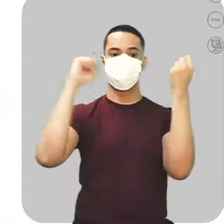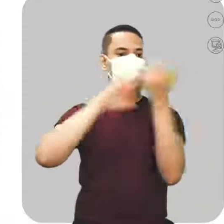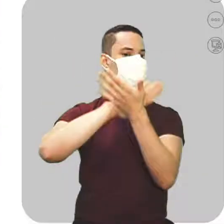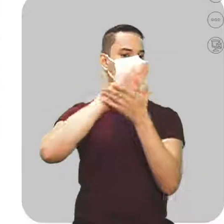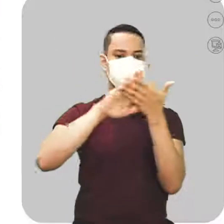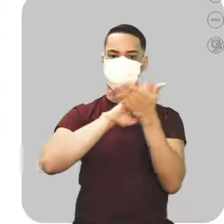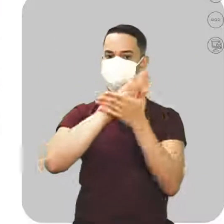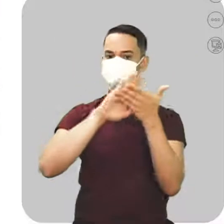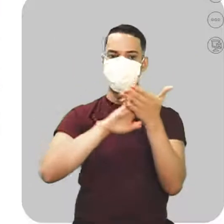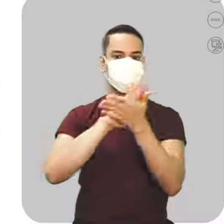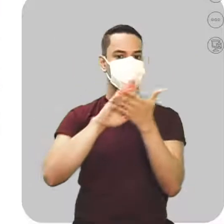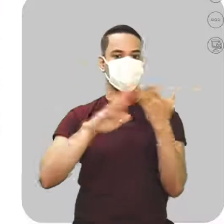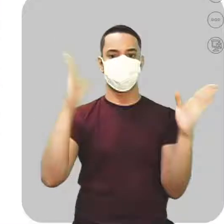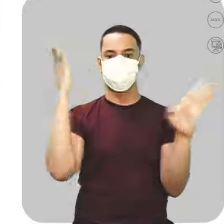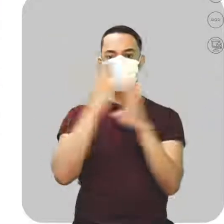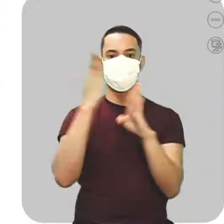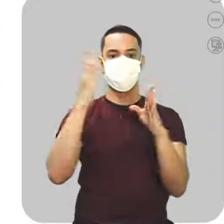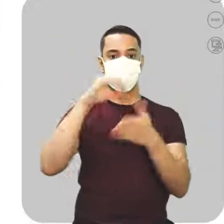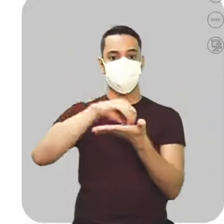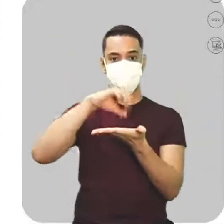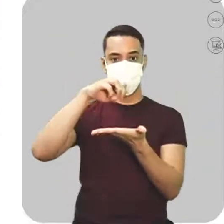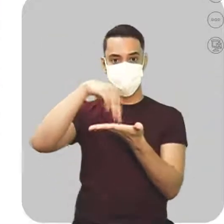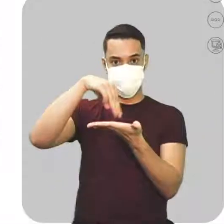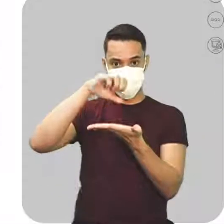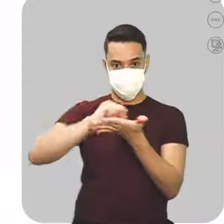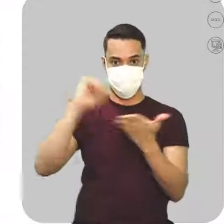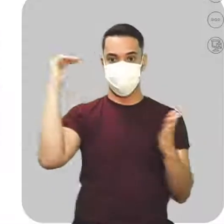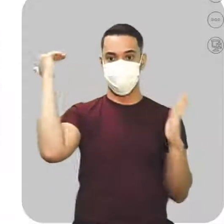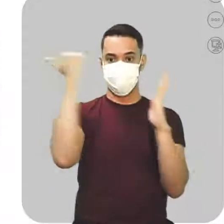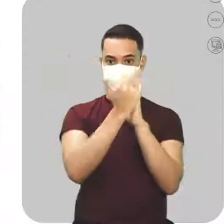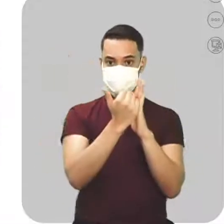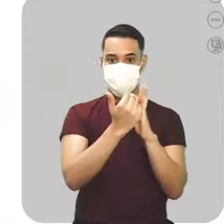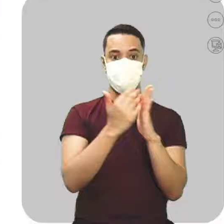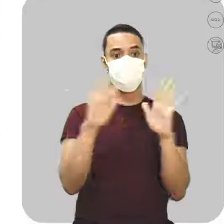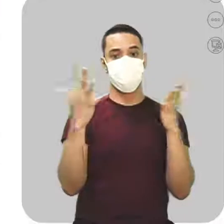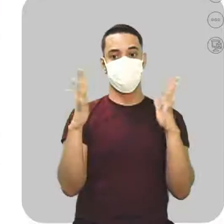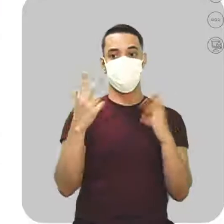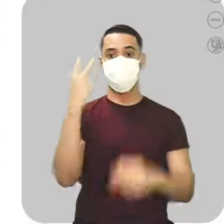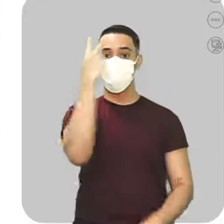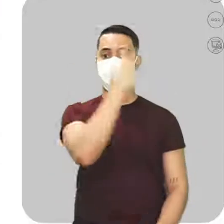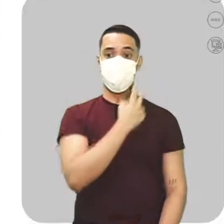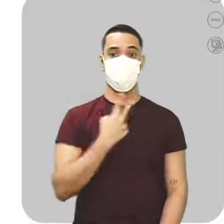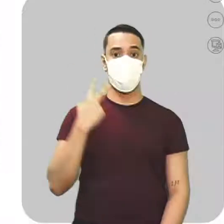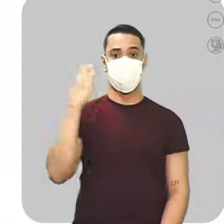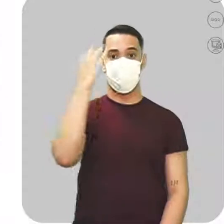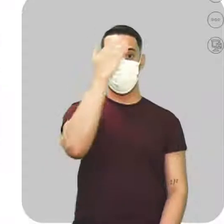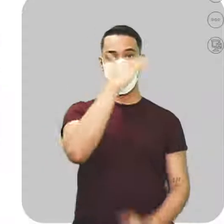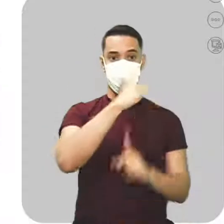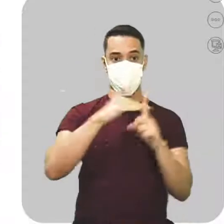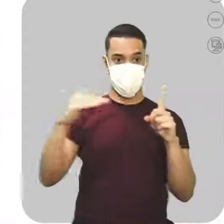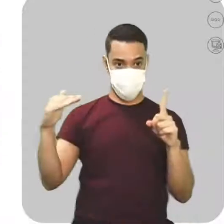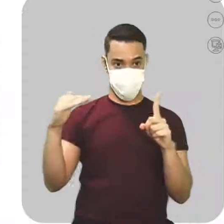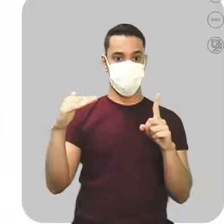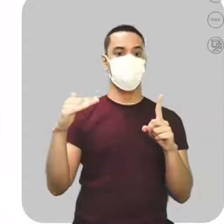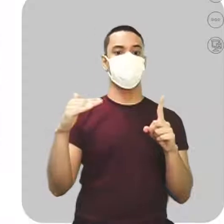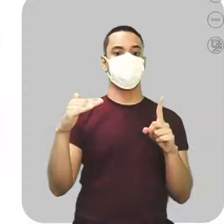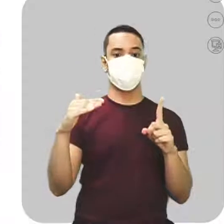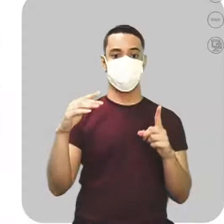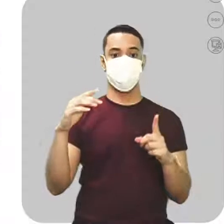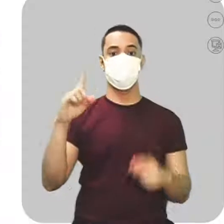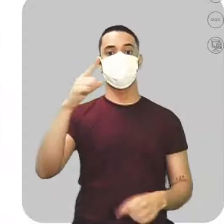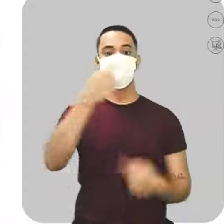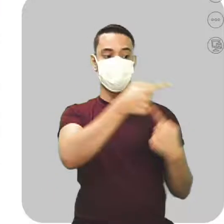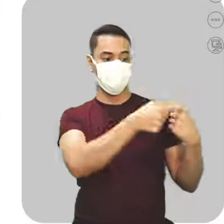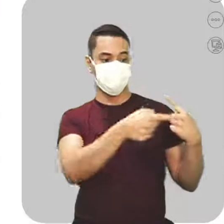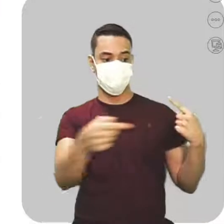quantidade indicada pela OMS, que é de pelo menos 2 horas e meia de atividades moderada